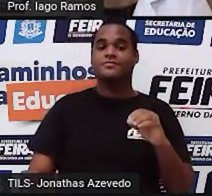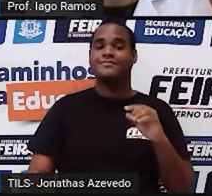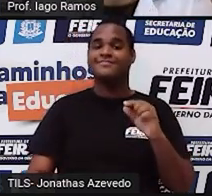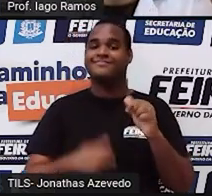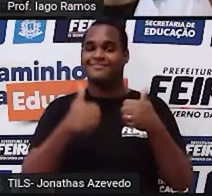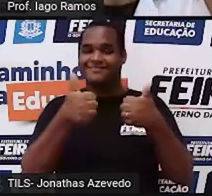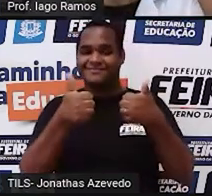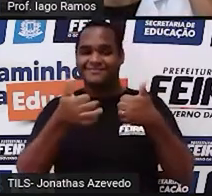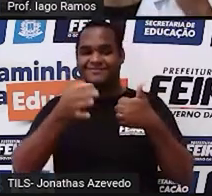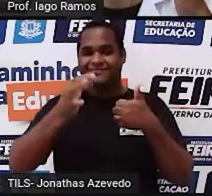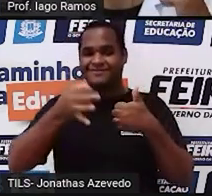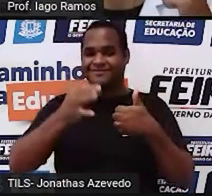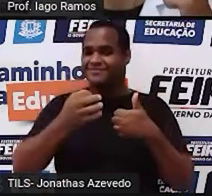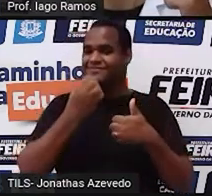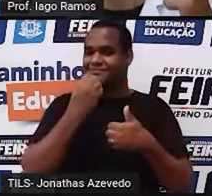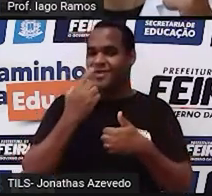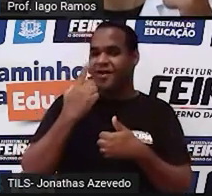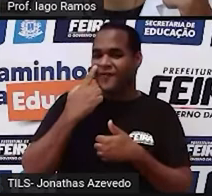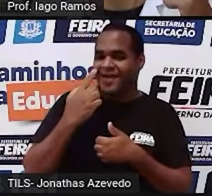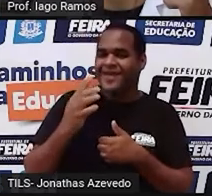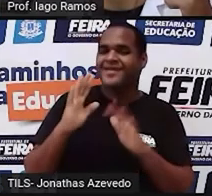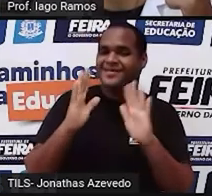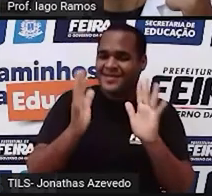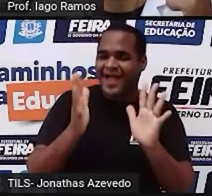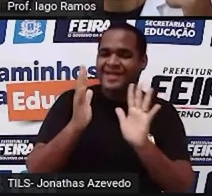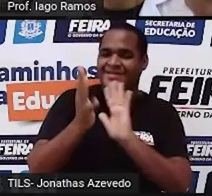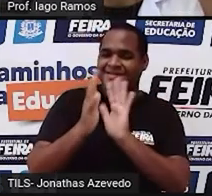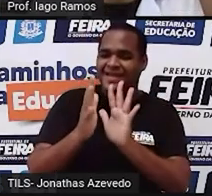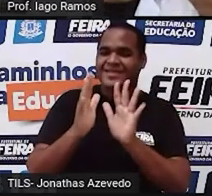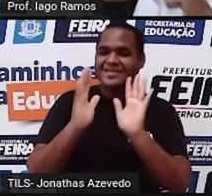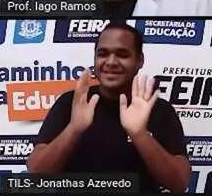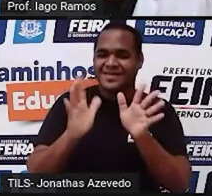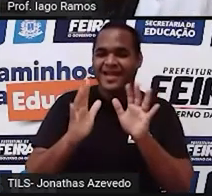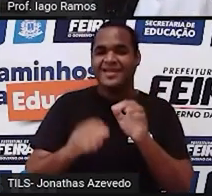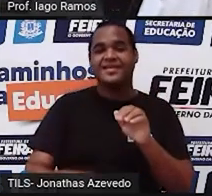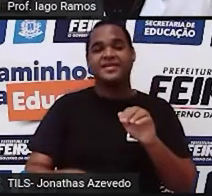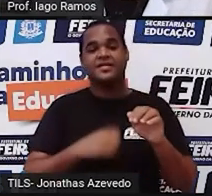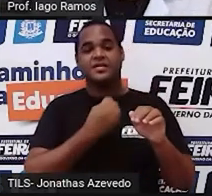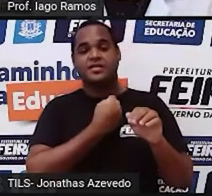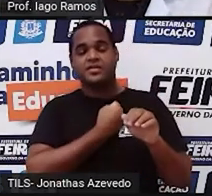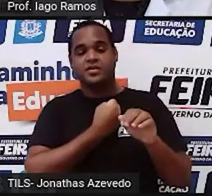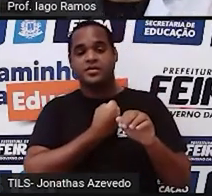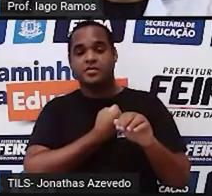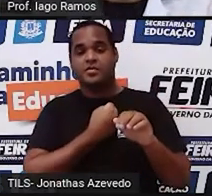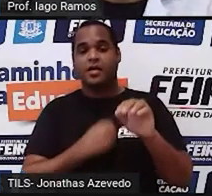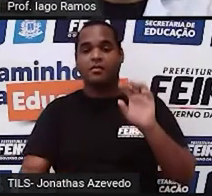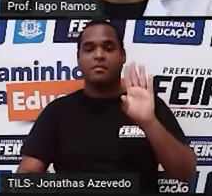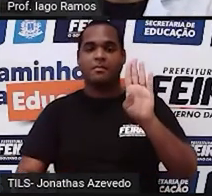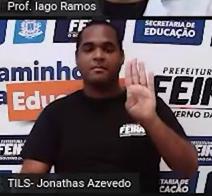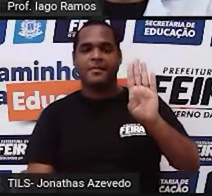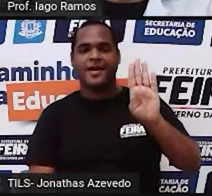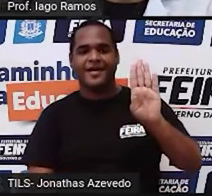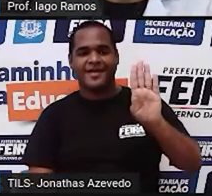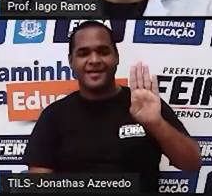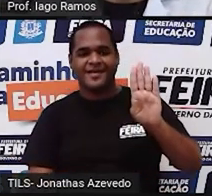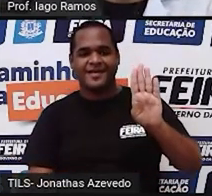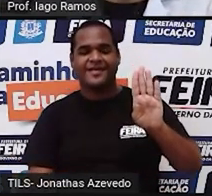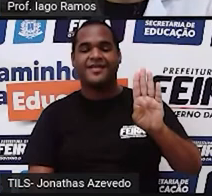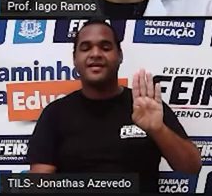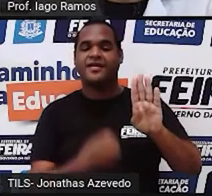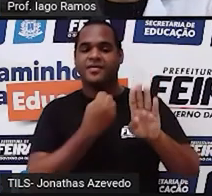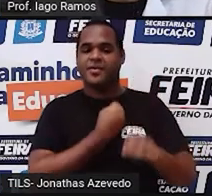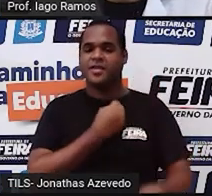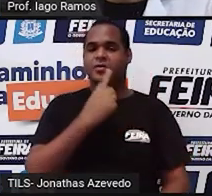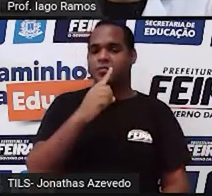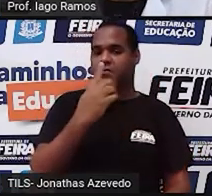isso eu ouvi alguma resposta aí correta ó é o número da letra B é o número